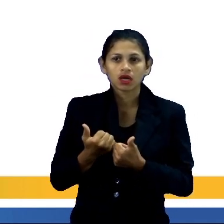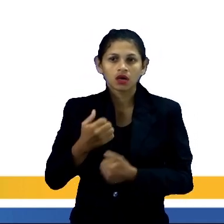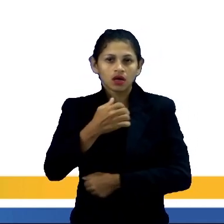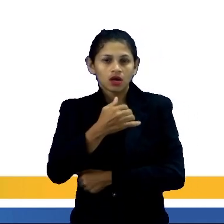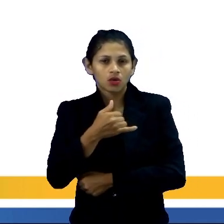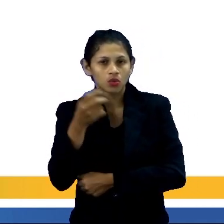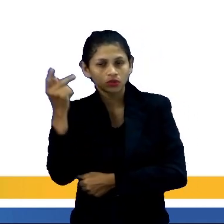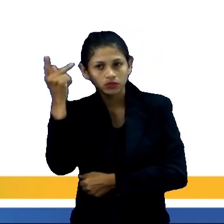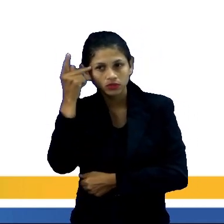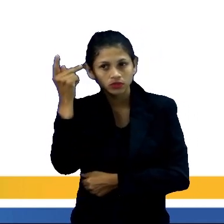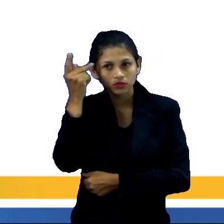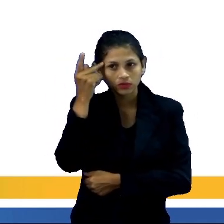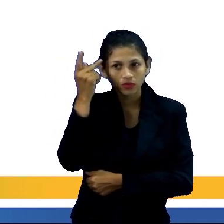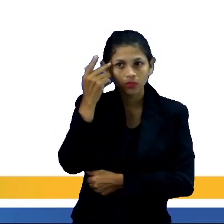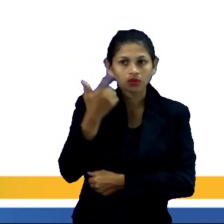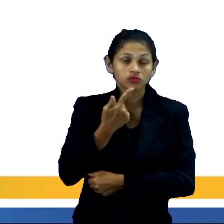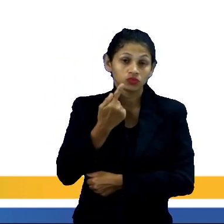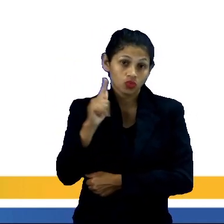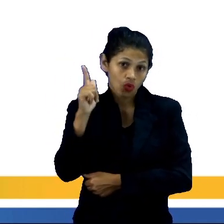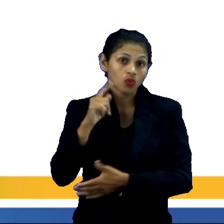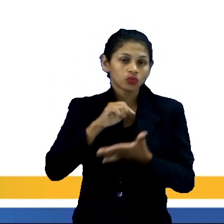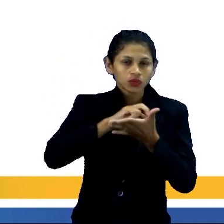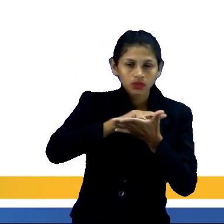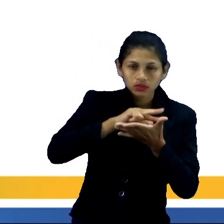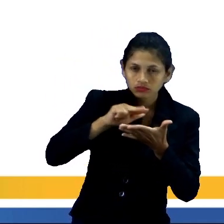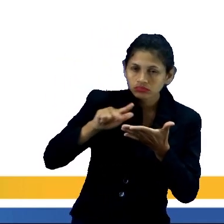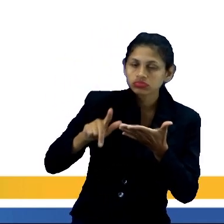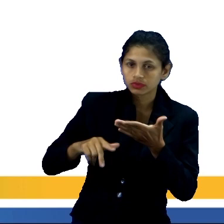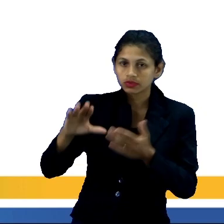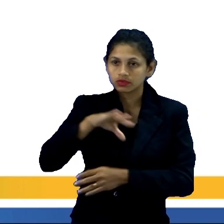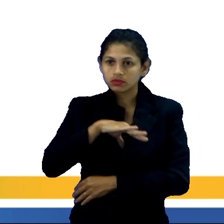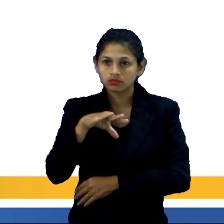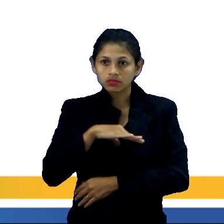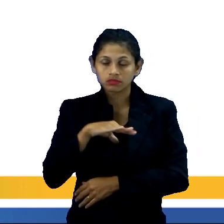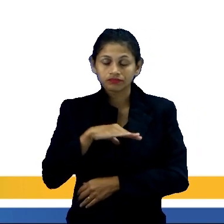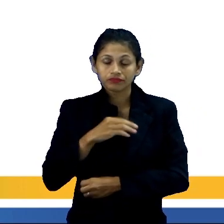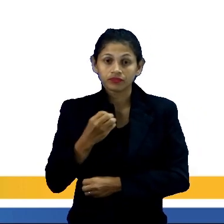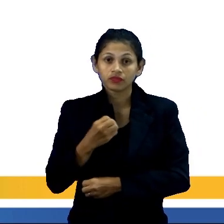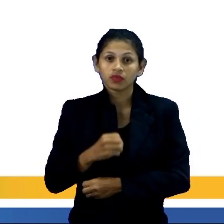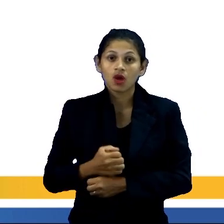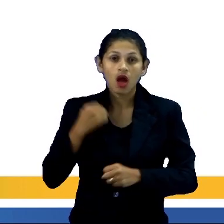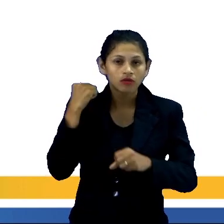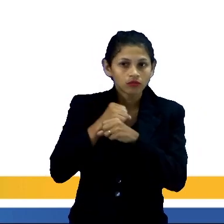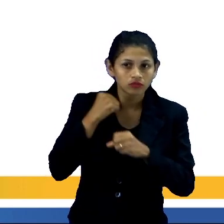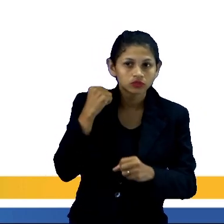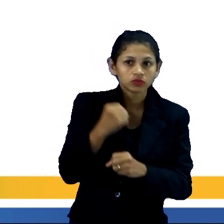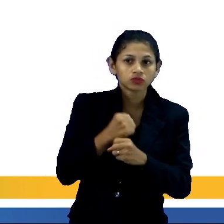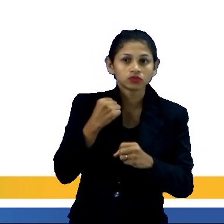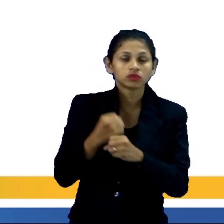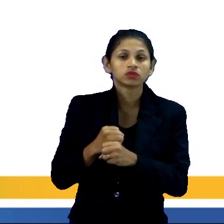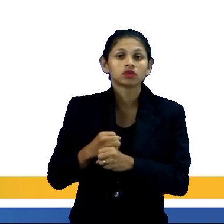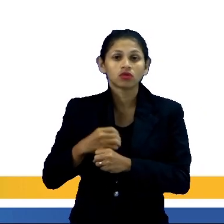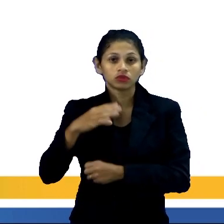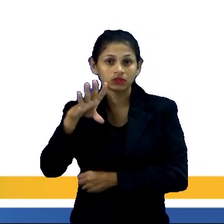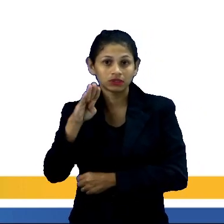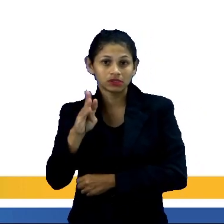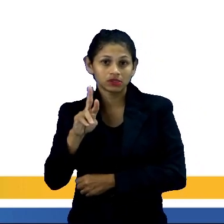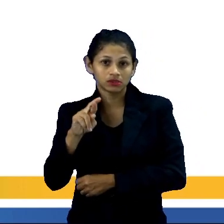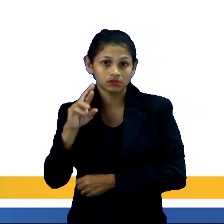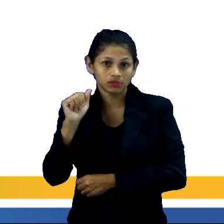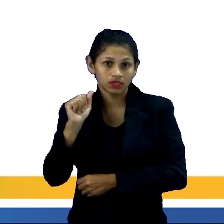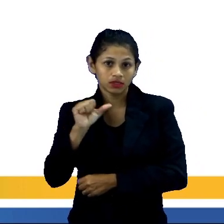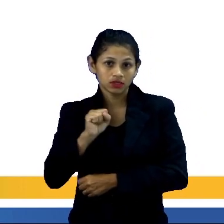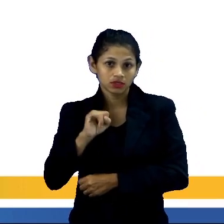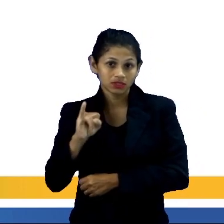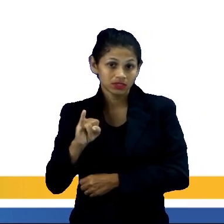em outros aí, outras cidades, né. A Constituição de Brasília, ela também garantiu o fomento da indústria nacional, pois